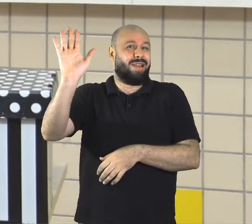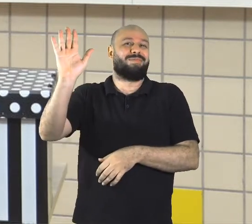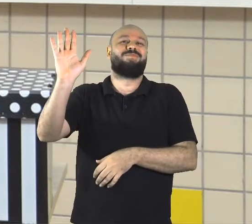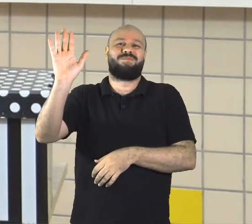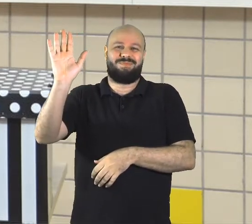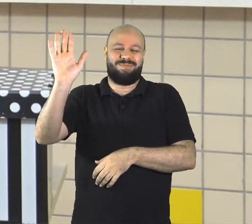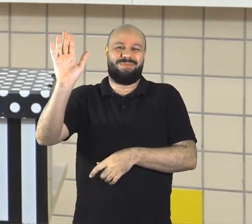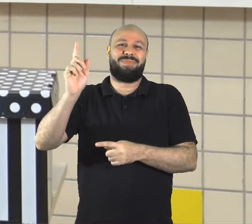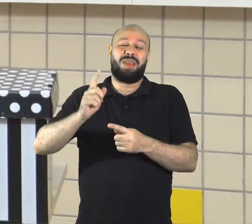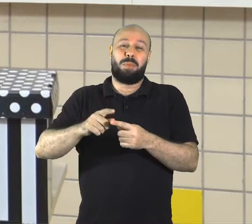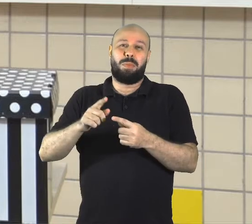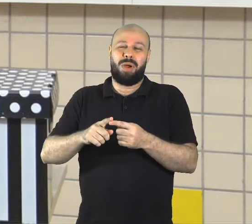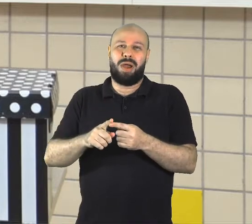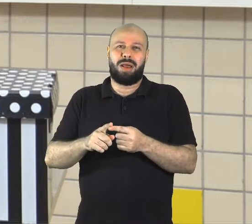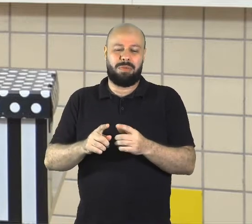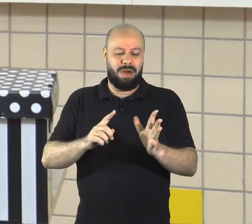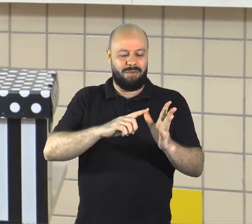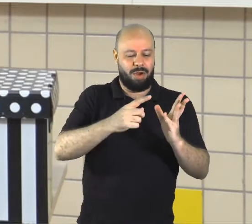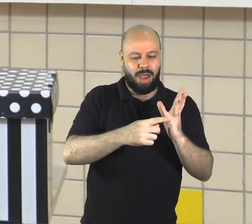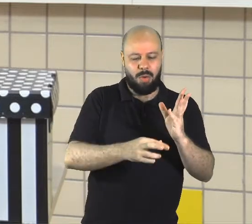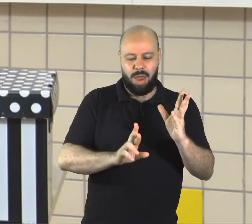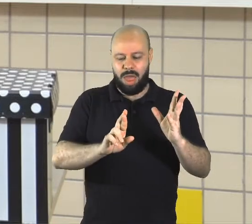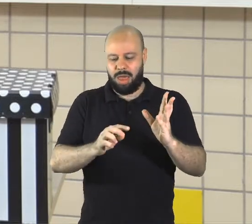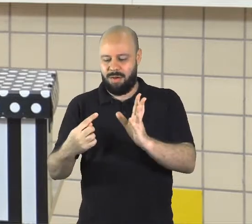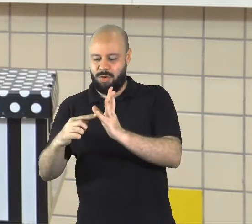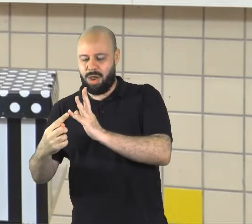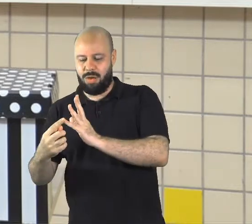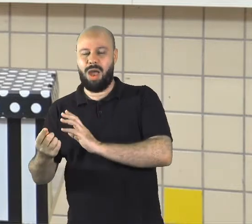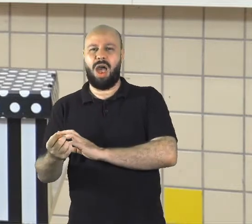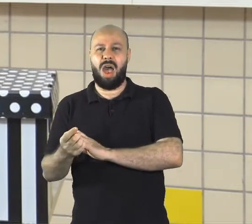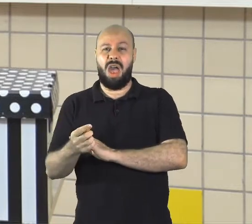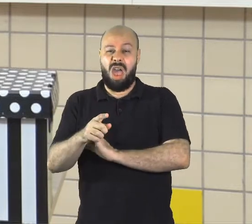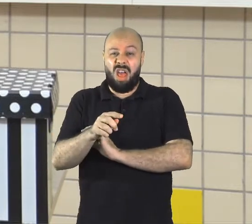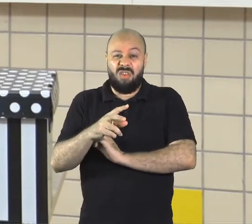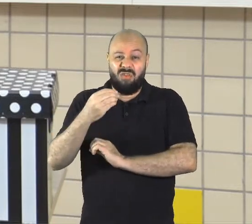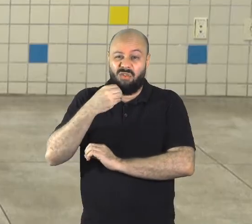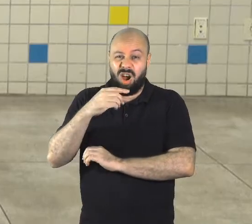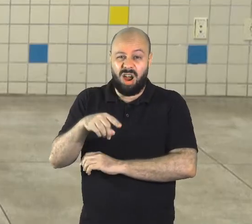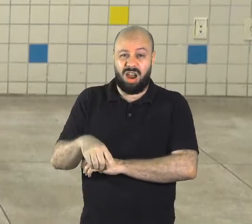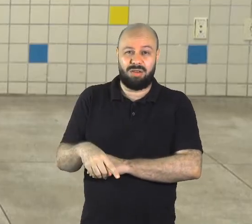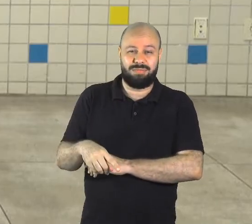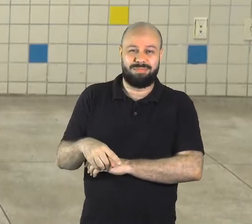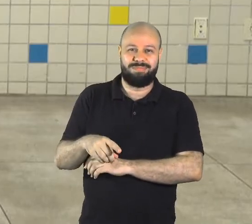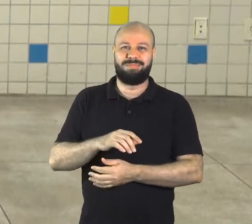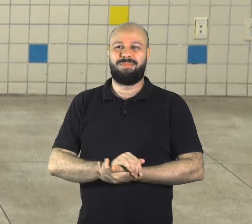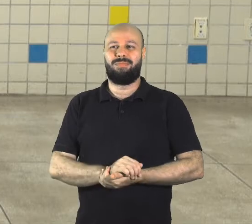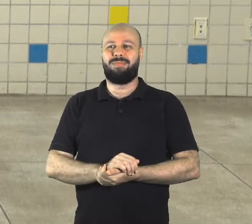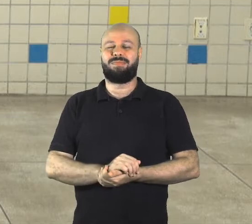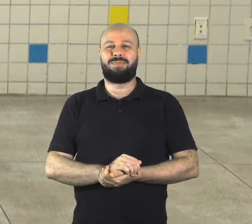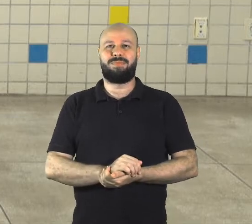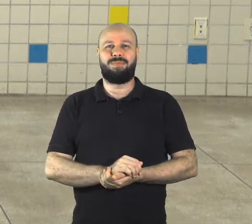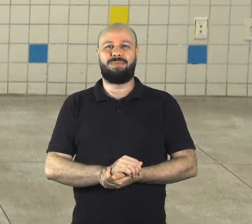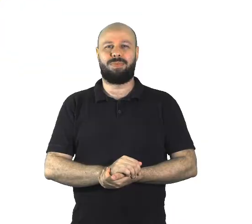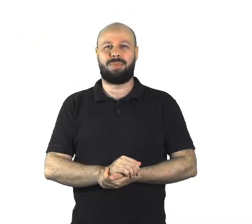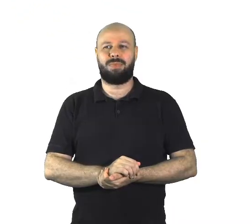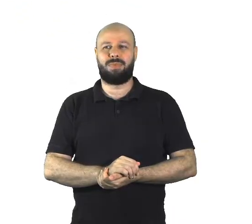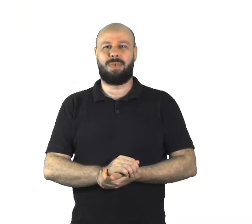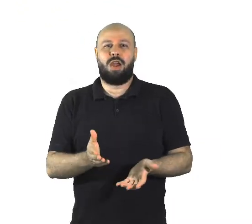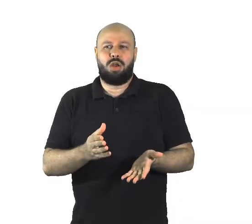duas vogais sugou, tirou toda a força dele. Então, olha só, nós vamos conferir também, agora, olha só, o que eu